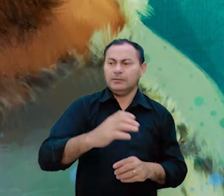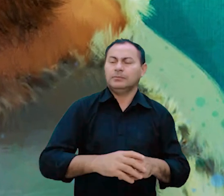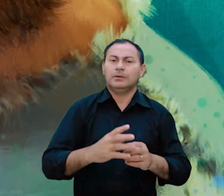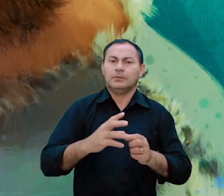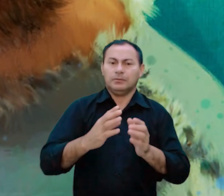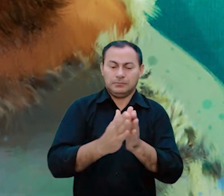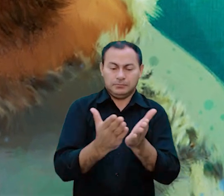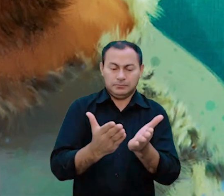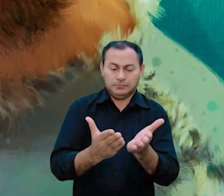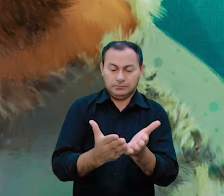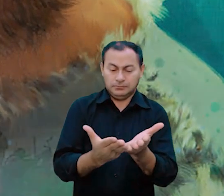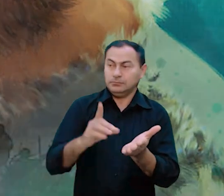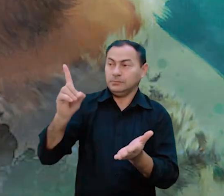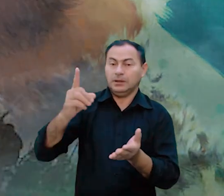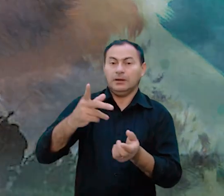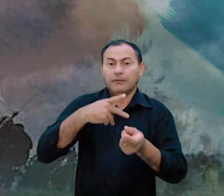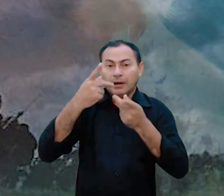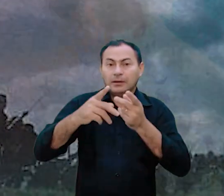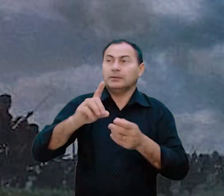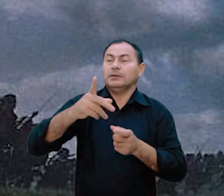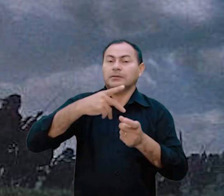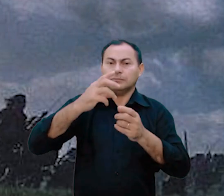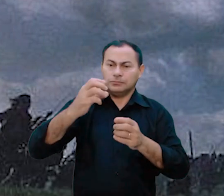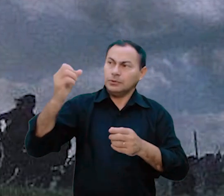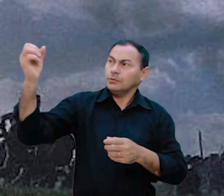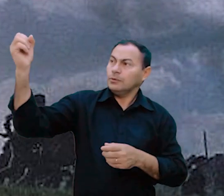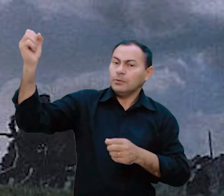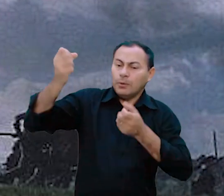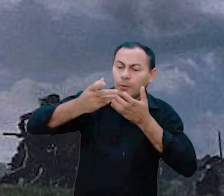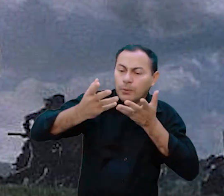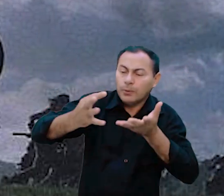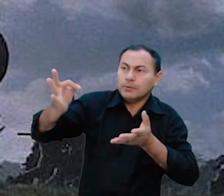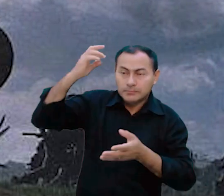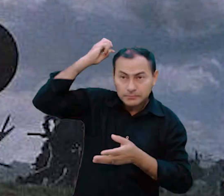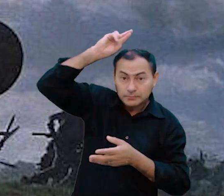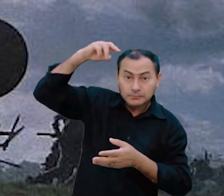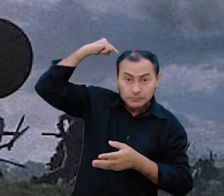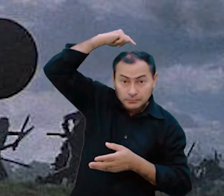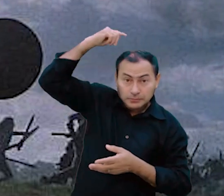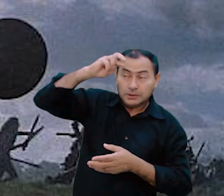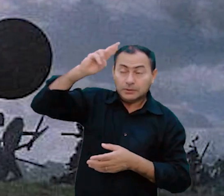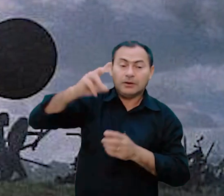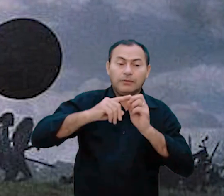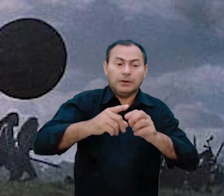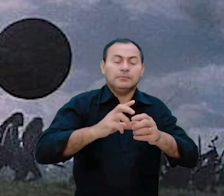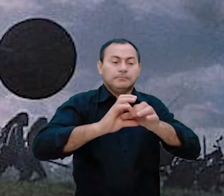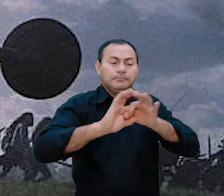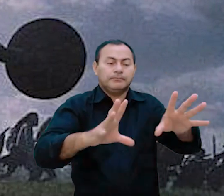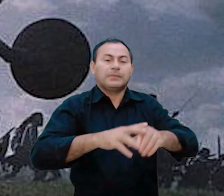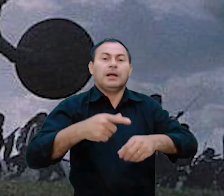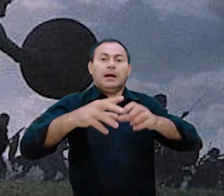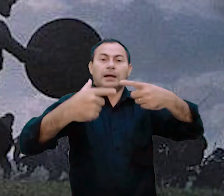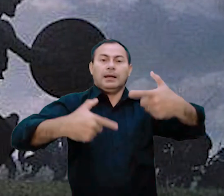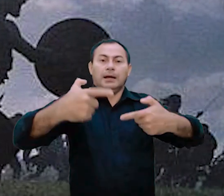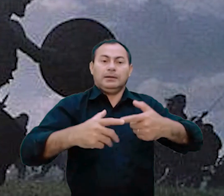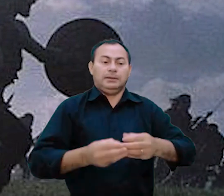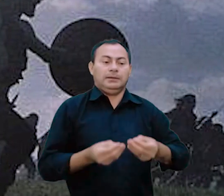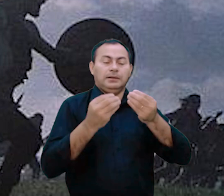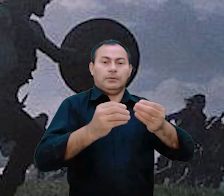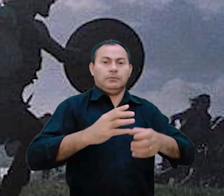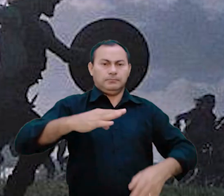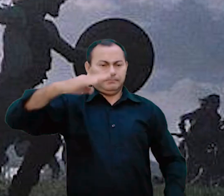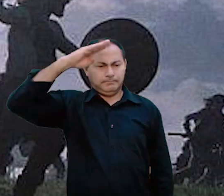Bíblia diz que o Espírito do Senhor veio sobre ele de modo que liderou Israel e foi à guerra. O Senhor